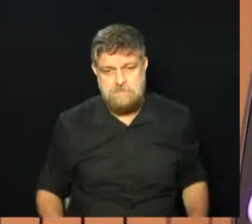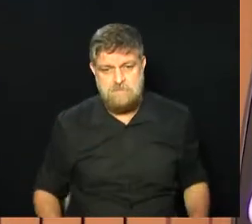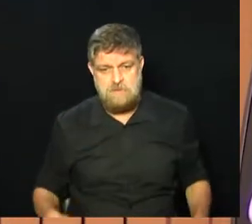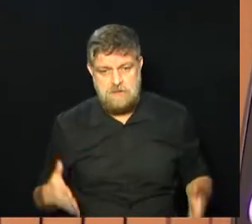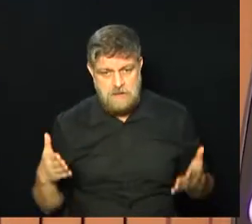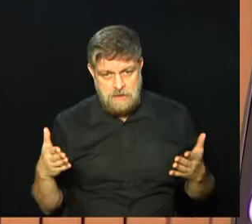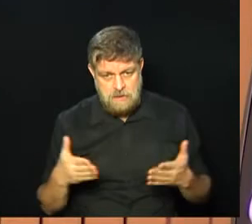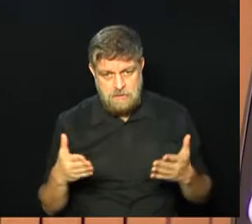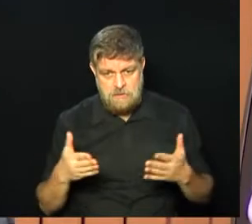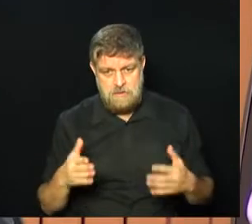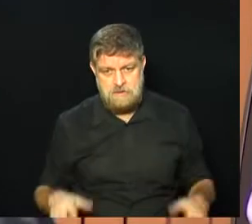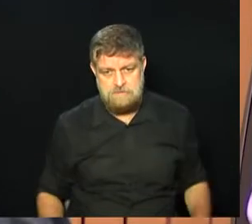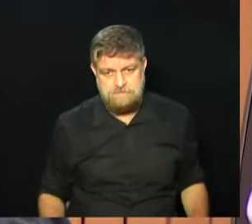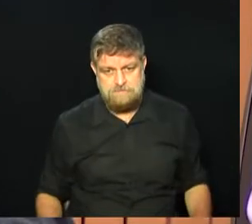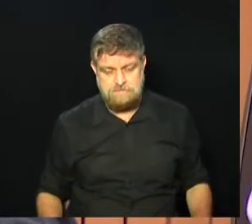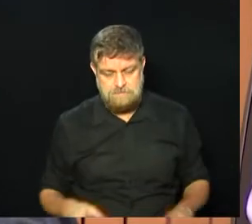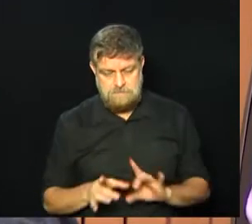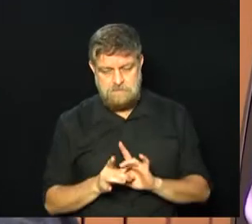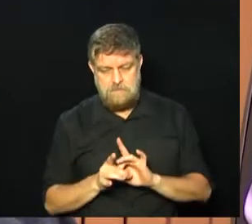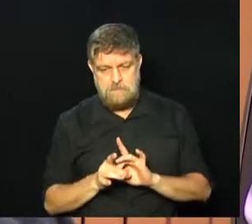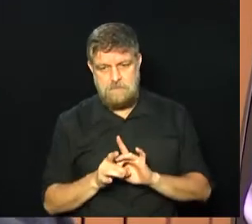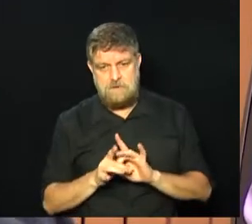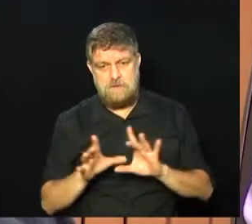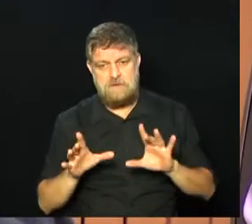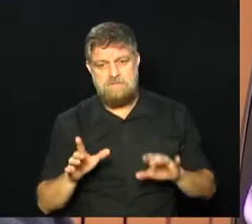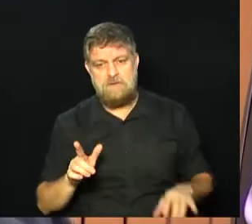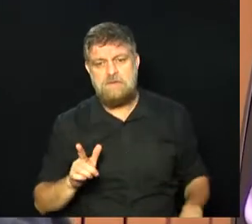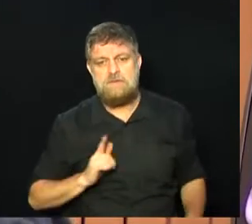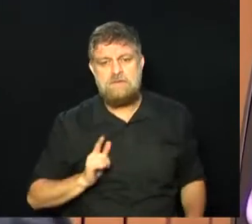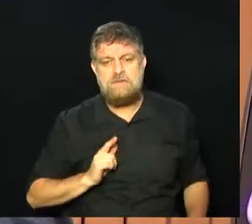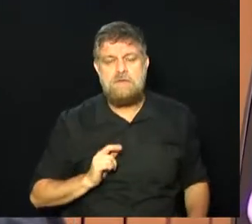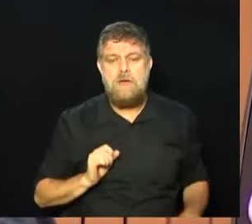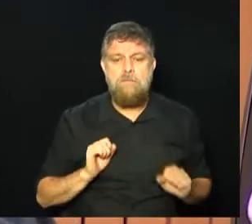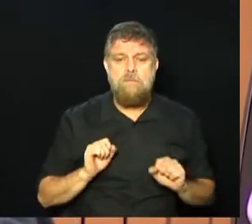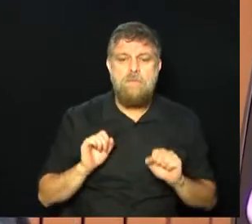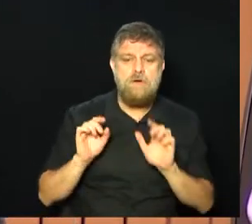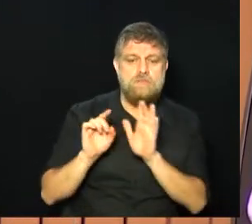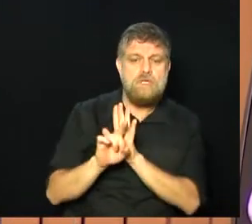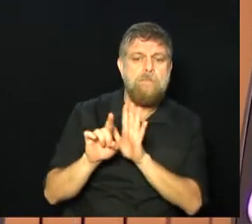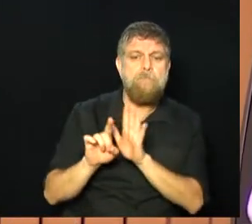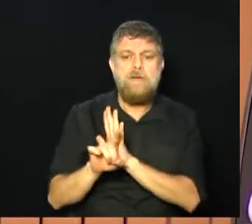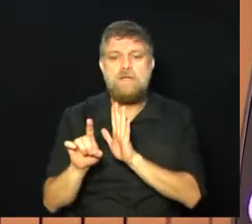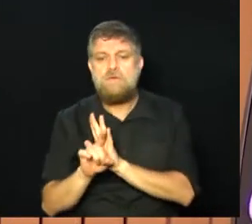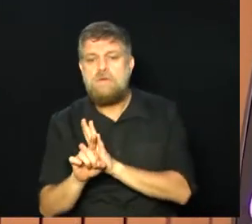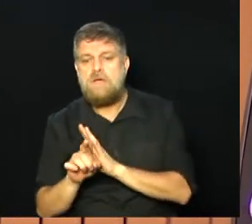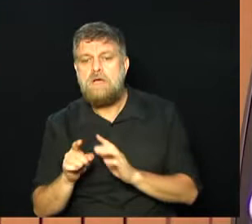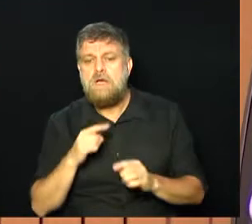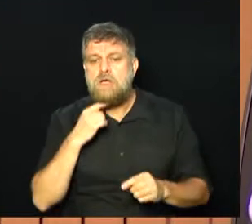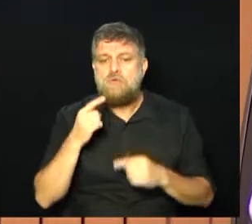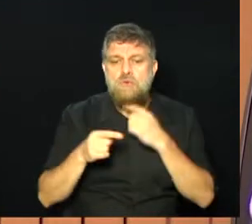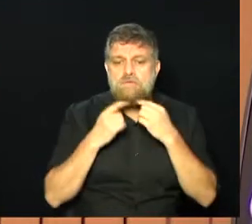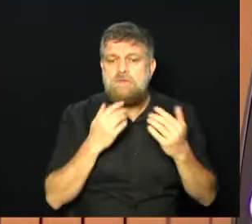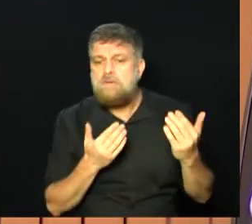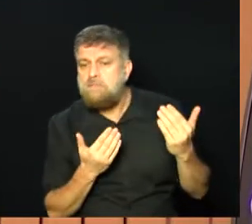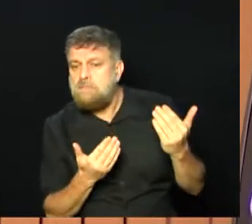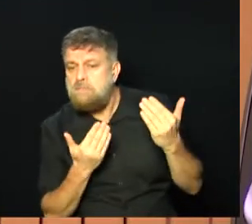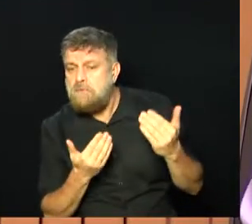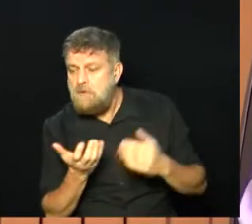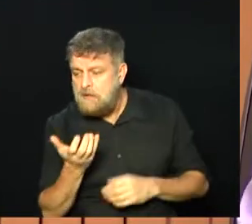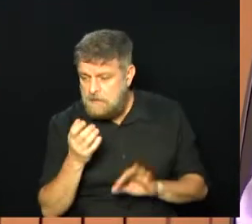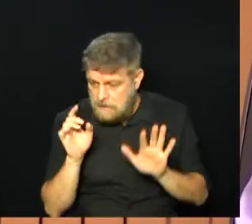vou abrir a palavra aqui, ou abrir algum questionamento do público. Se alguém quiser fazer alguma